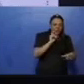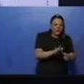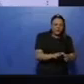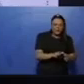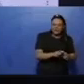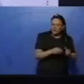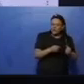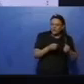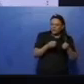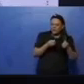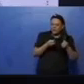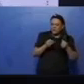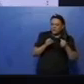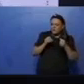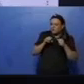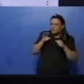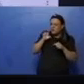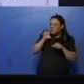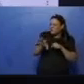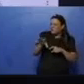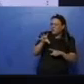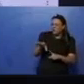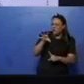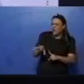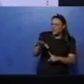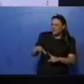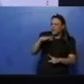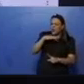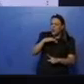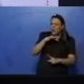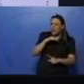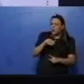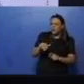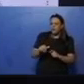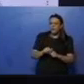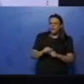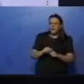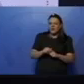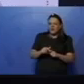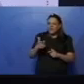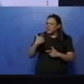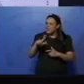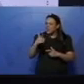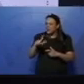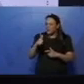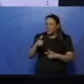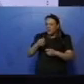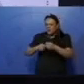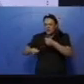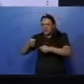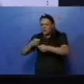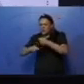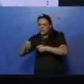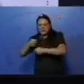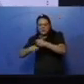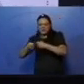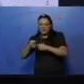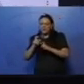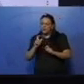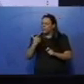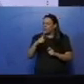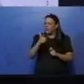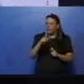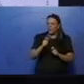E outro de gasolina no conflito Norte-Sul, que sempre escaldou as negociações. Então, ele vai mostrar uma